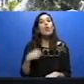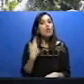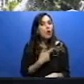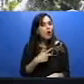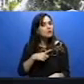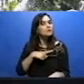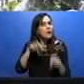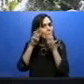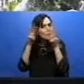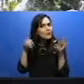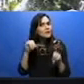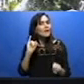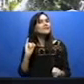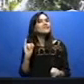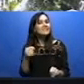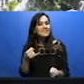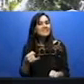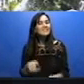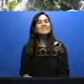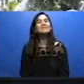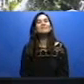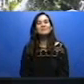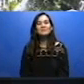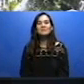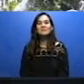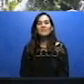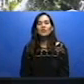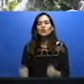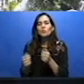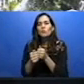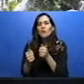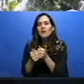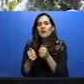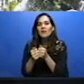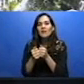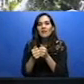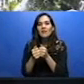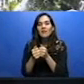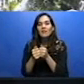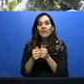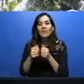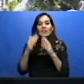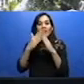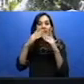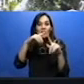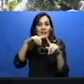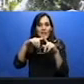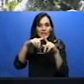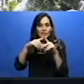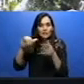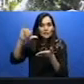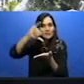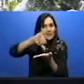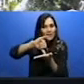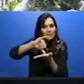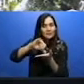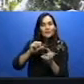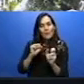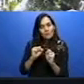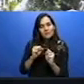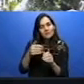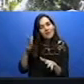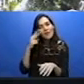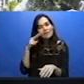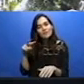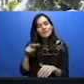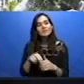Barretos, sim, gente. Fica ali, né, perto da matriz, da Praça Central, temos um museu falando da nossa história. É um lugar legal para visitar. O